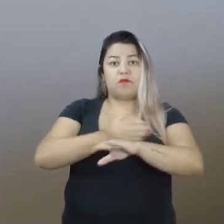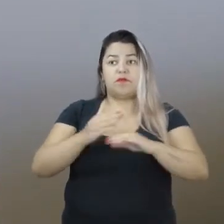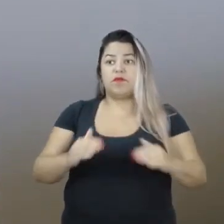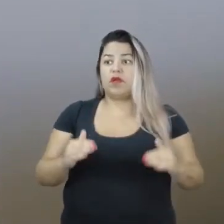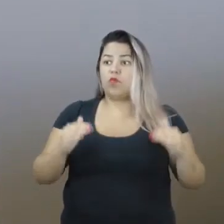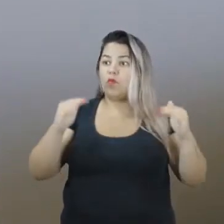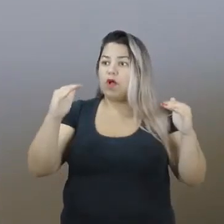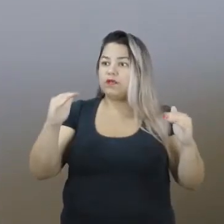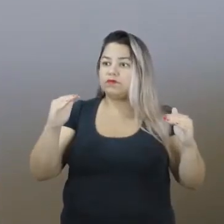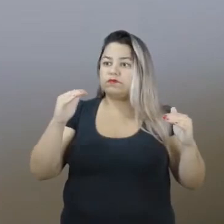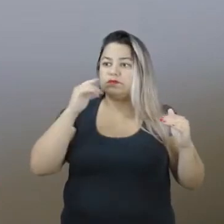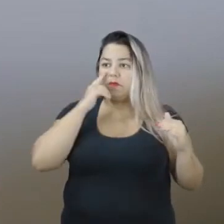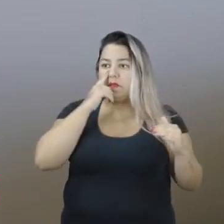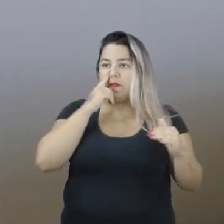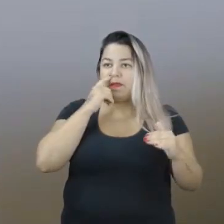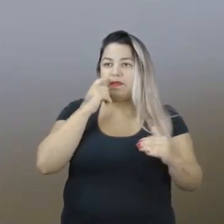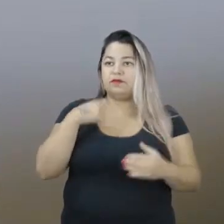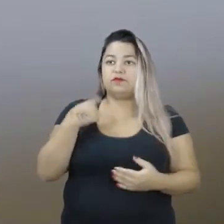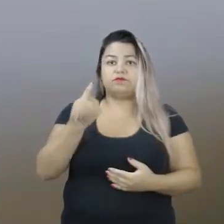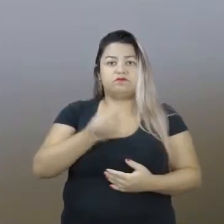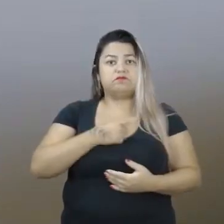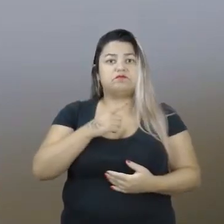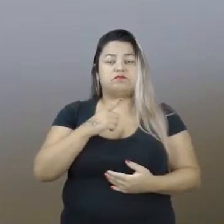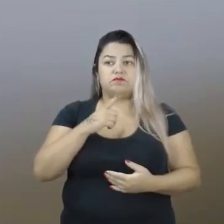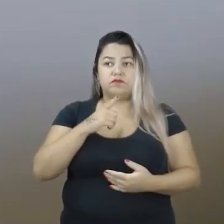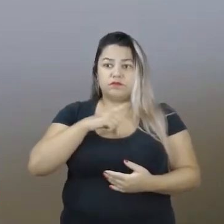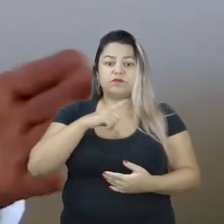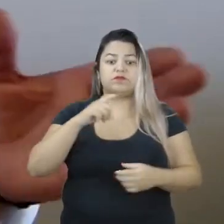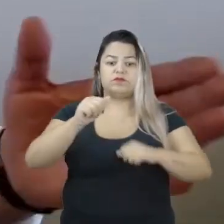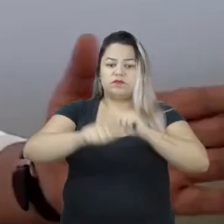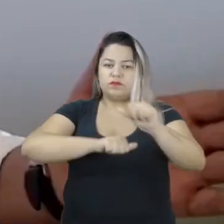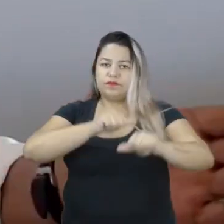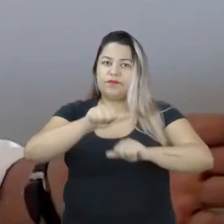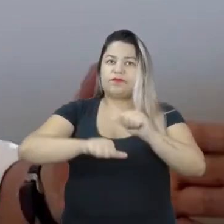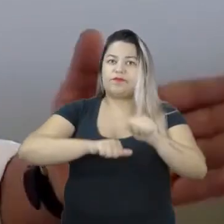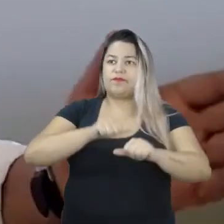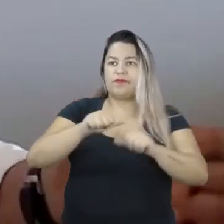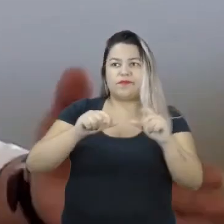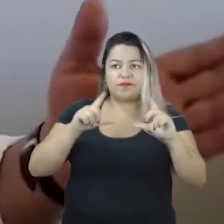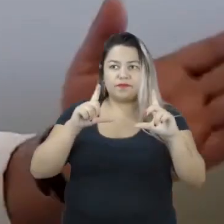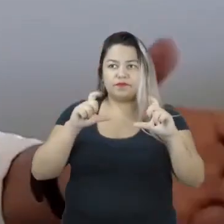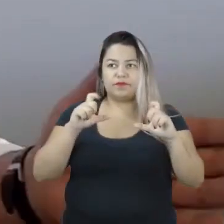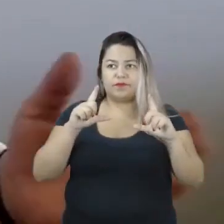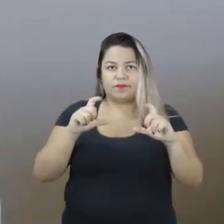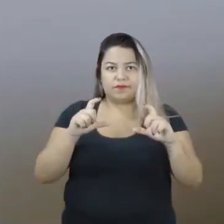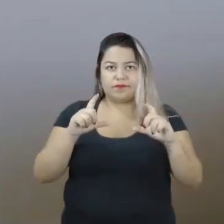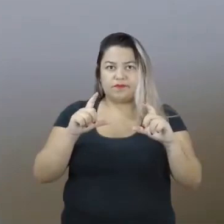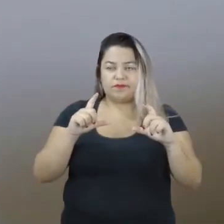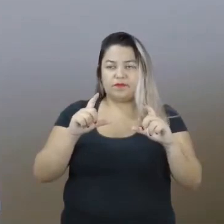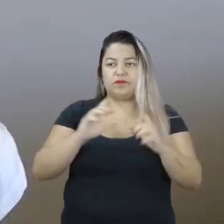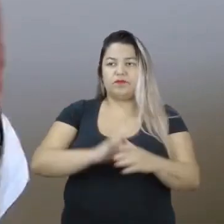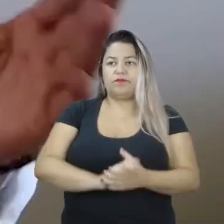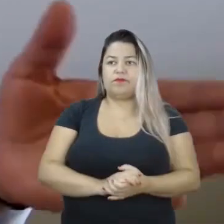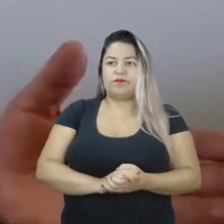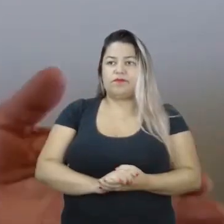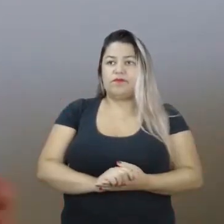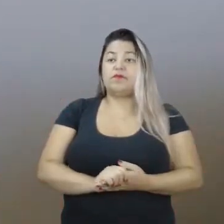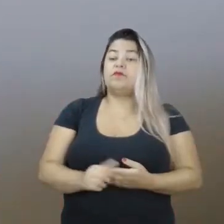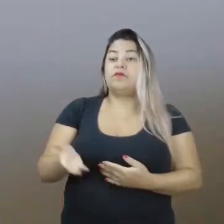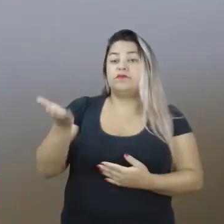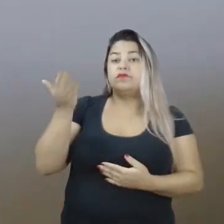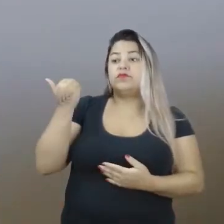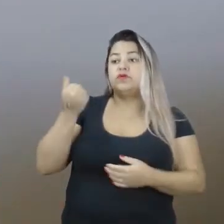Eu disse, nós temos que mudar essas fotos. É inadmissível com a foto que se viu desde o tempo